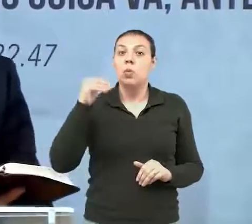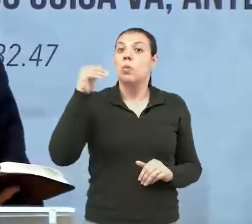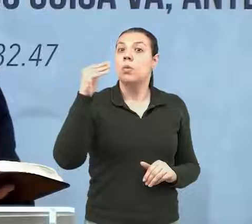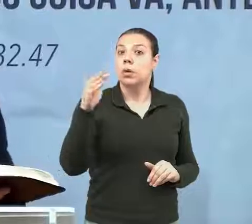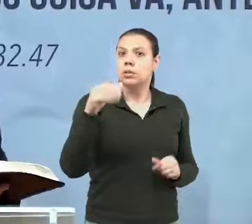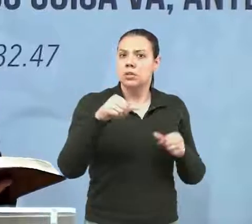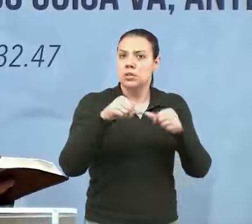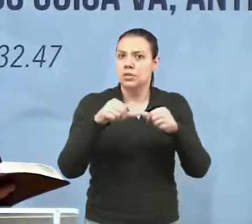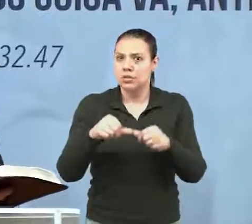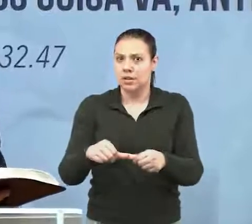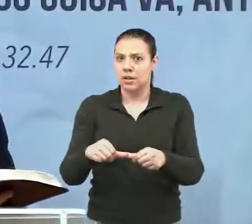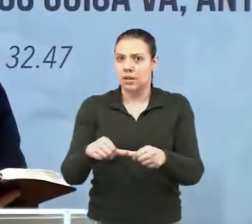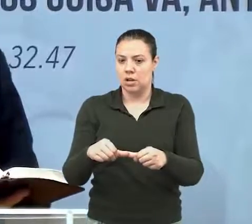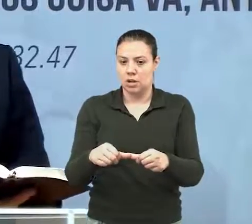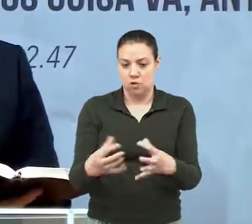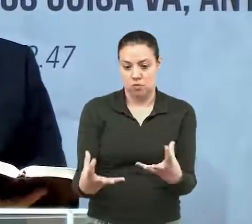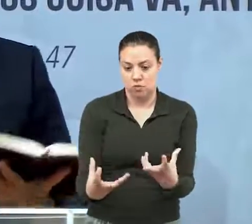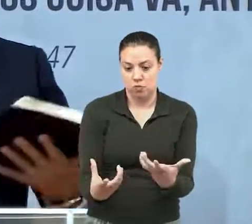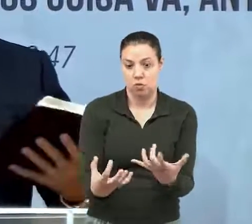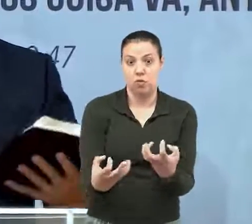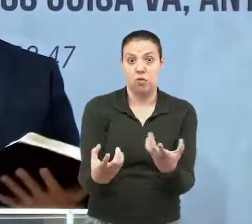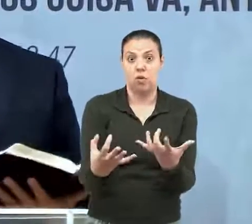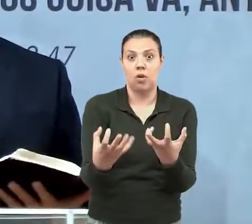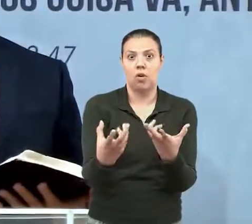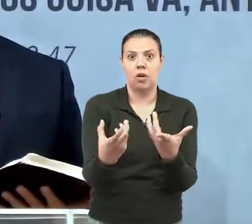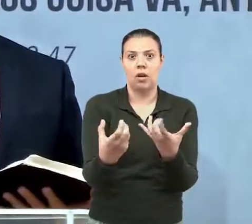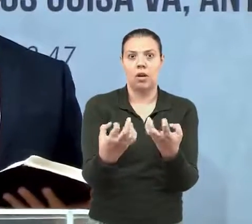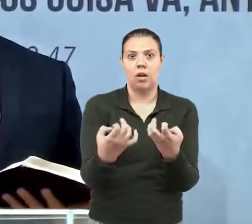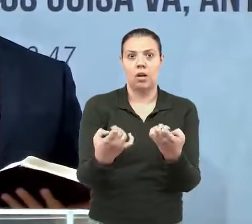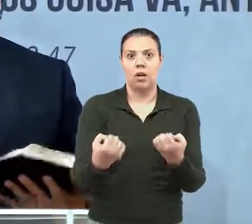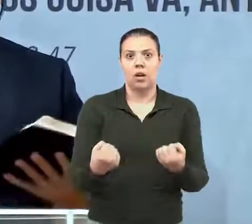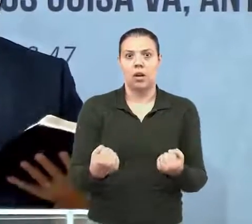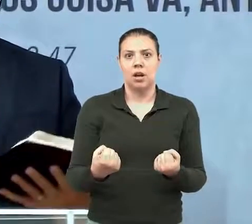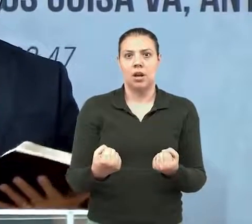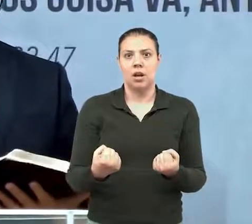passares pelo fogo, agora é a fornalha,